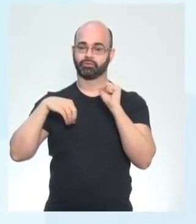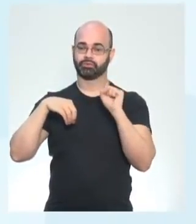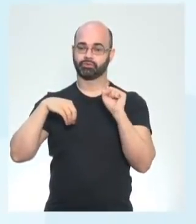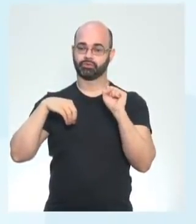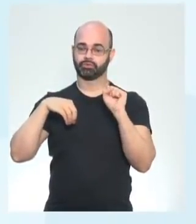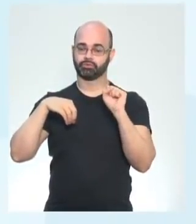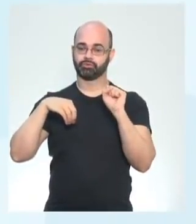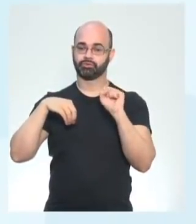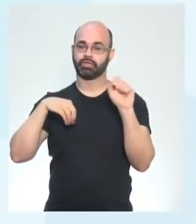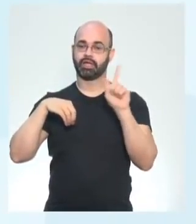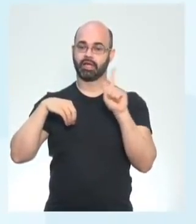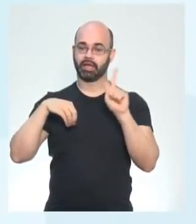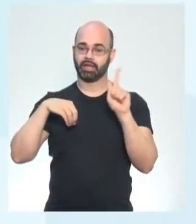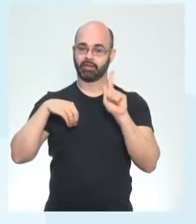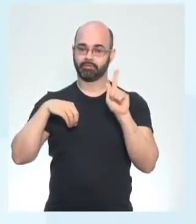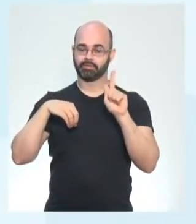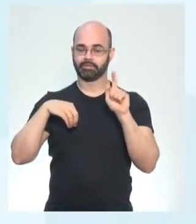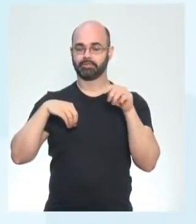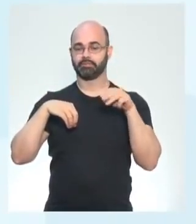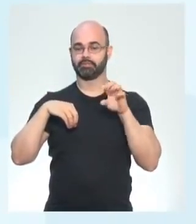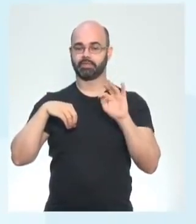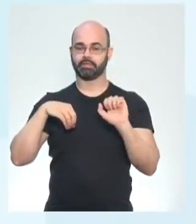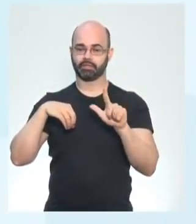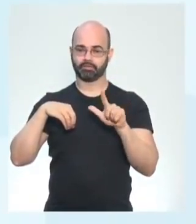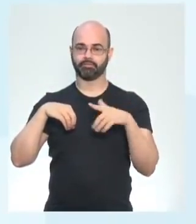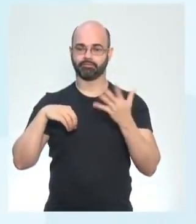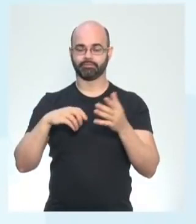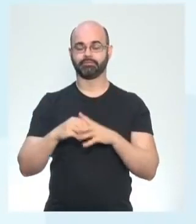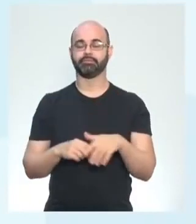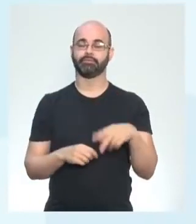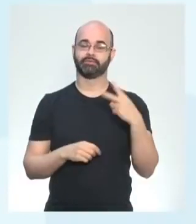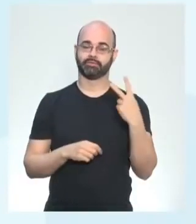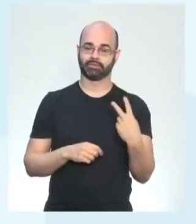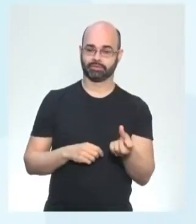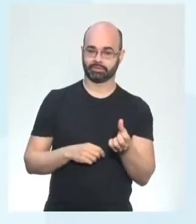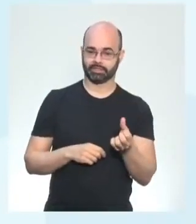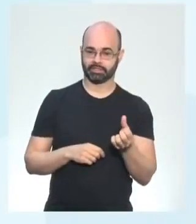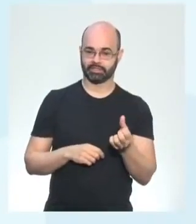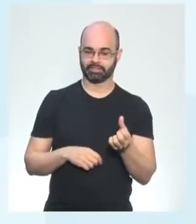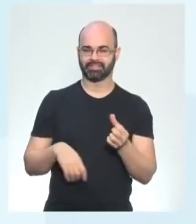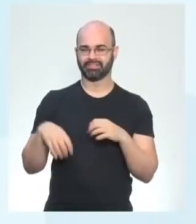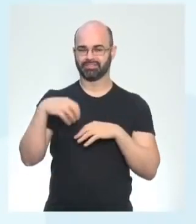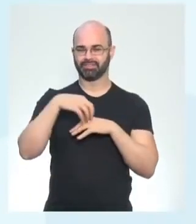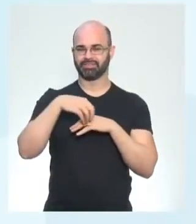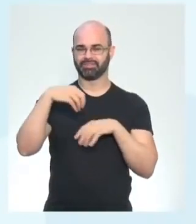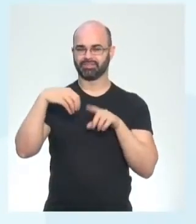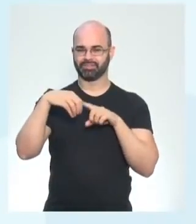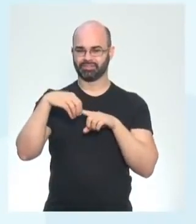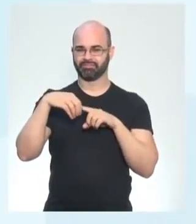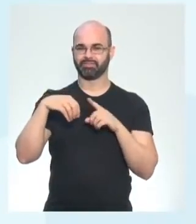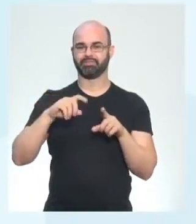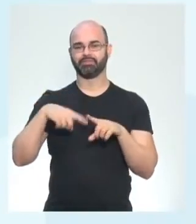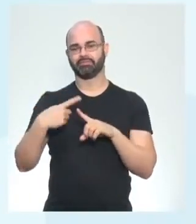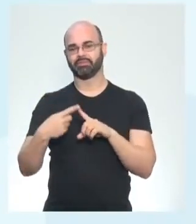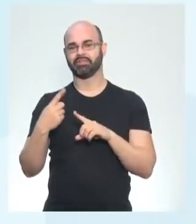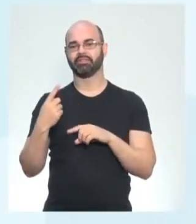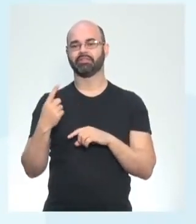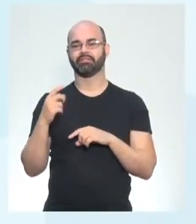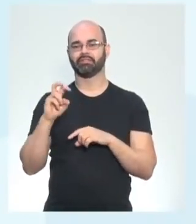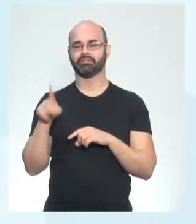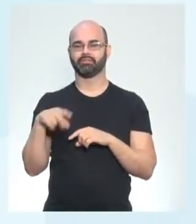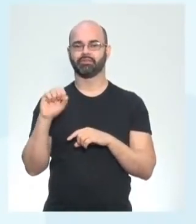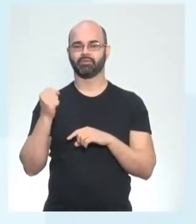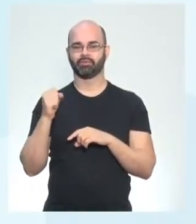de metal. Então, ela precisa de 26 do diamante, né, os 26 quilates, e 5,8 gramas